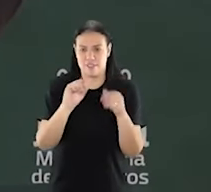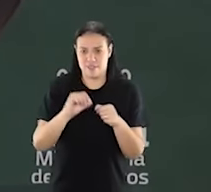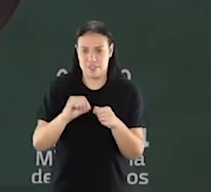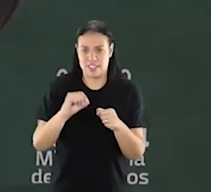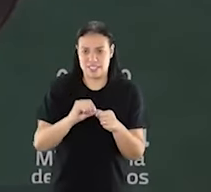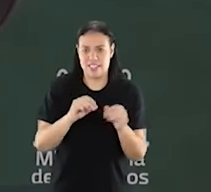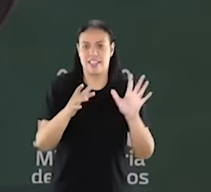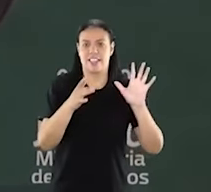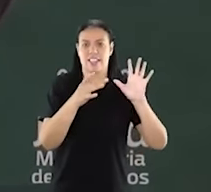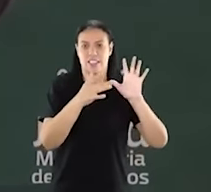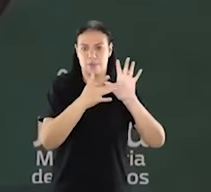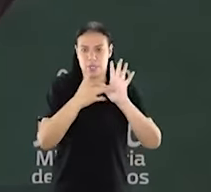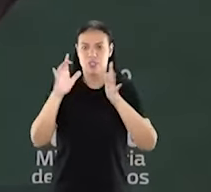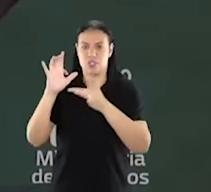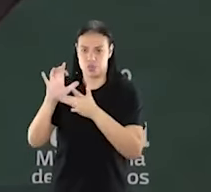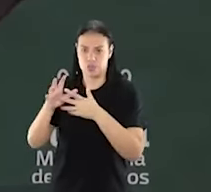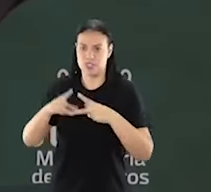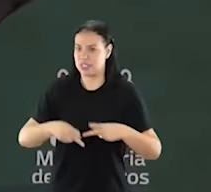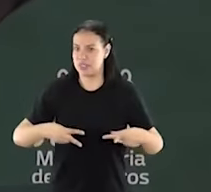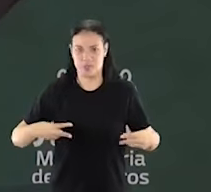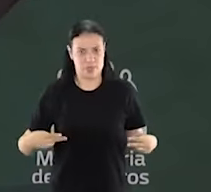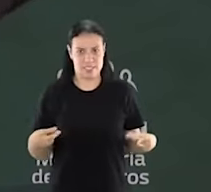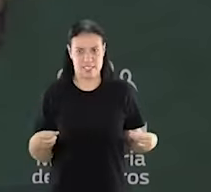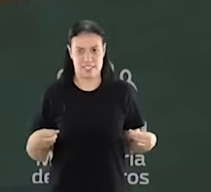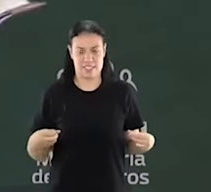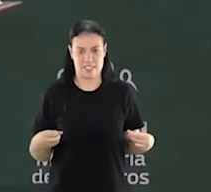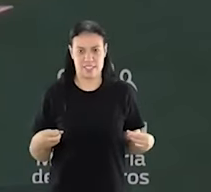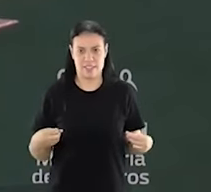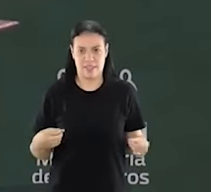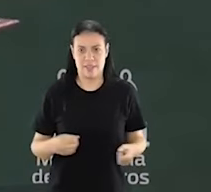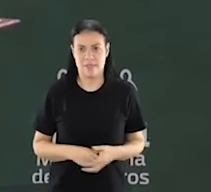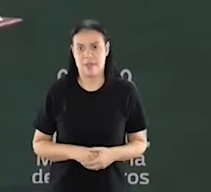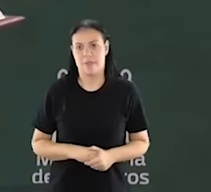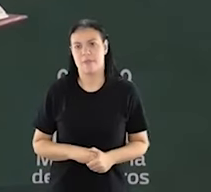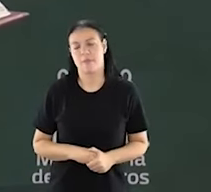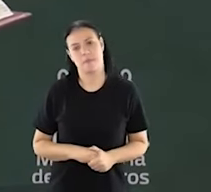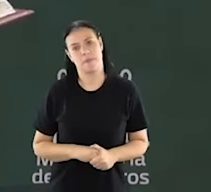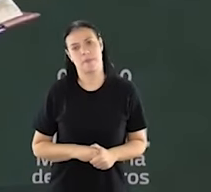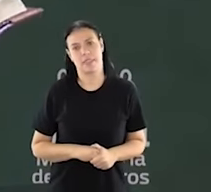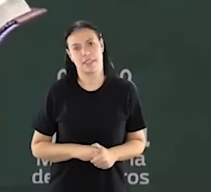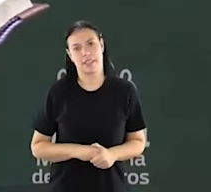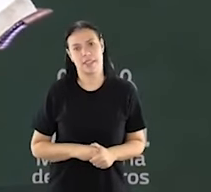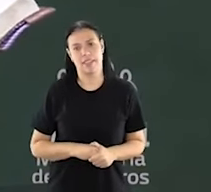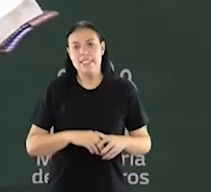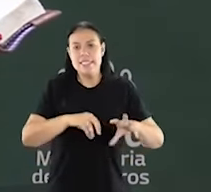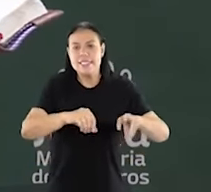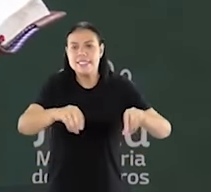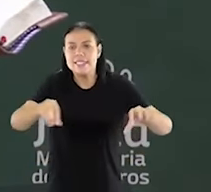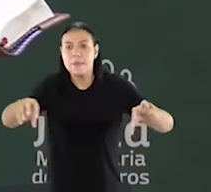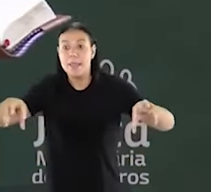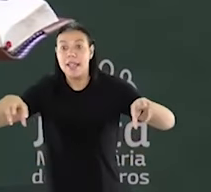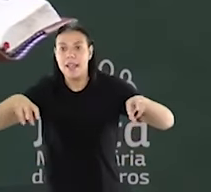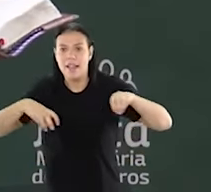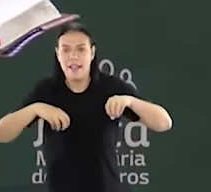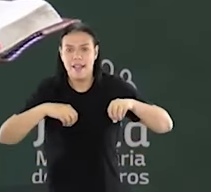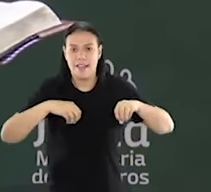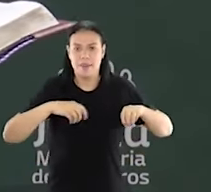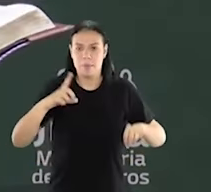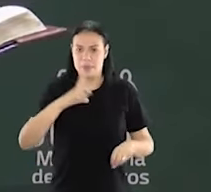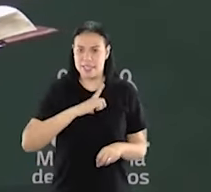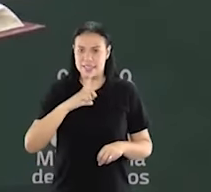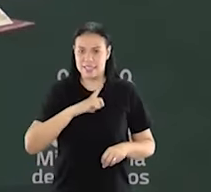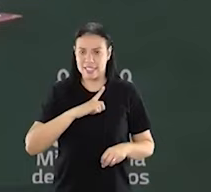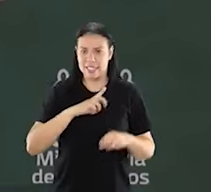A semente que multiplica não é a que comemos, é a que semeamos. E semear no reino de Deus é semear por uma colheita